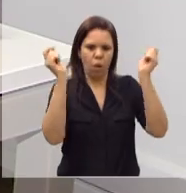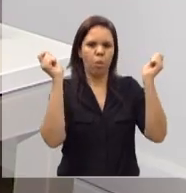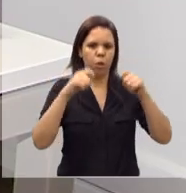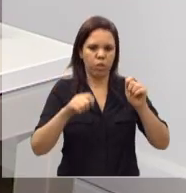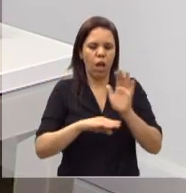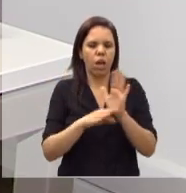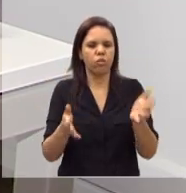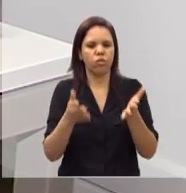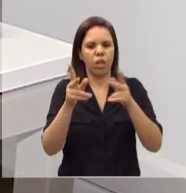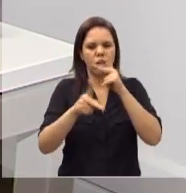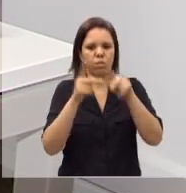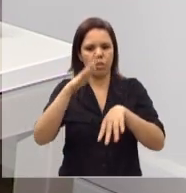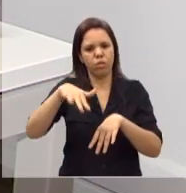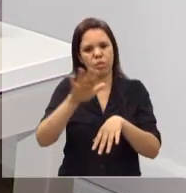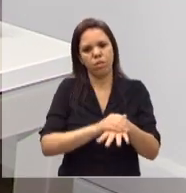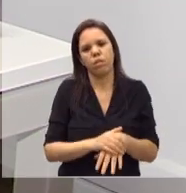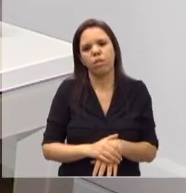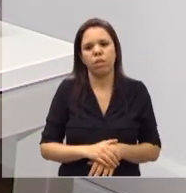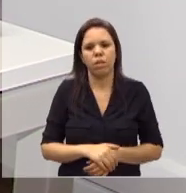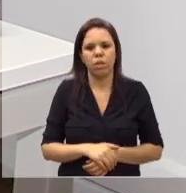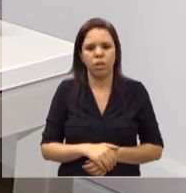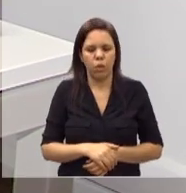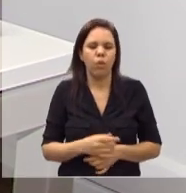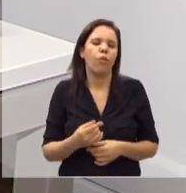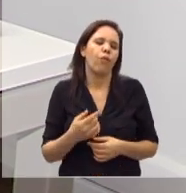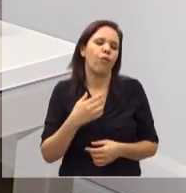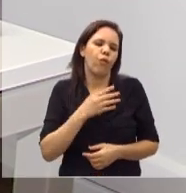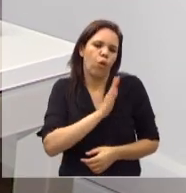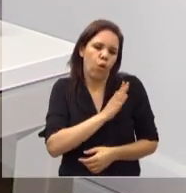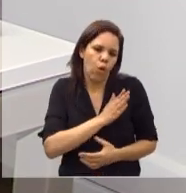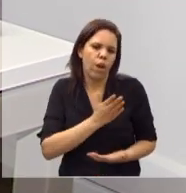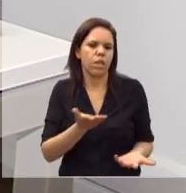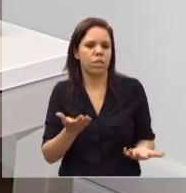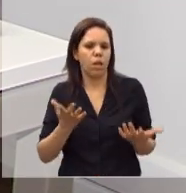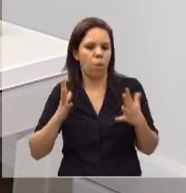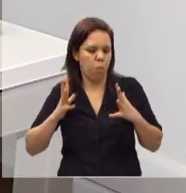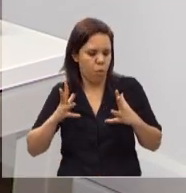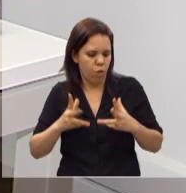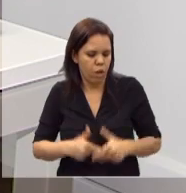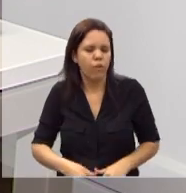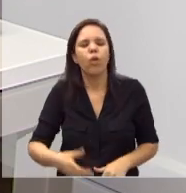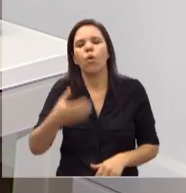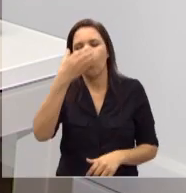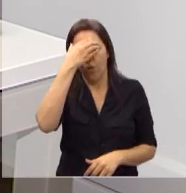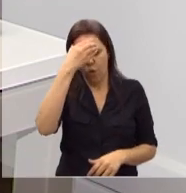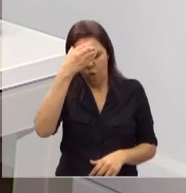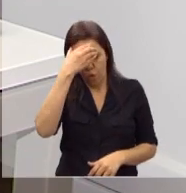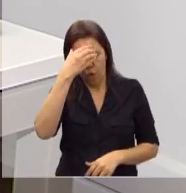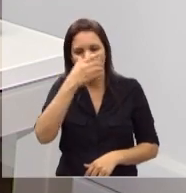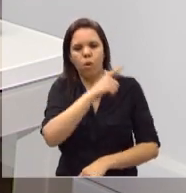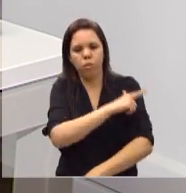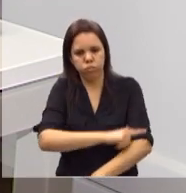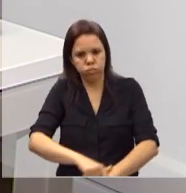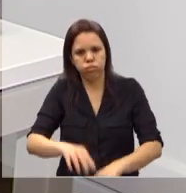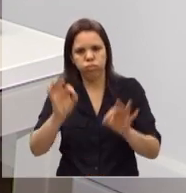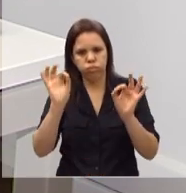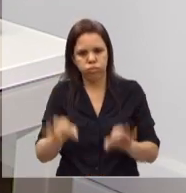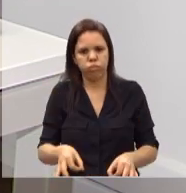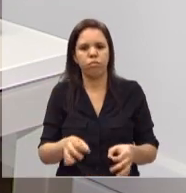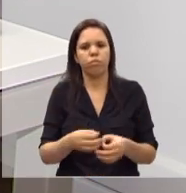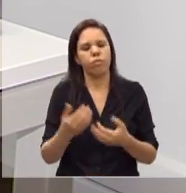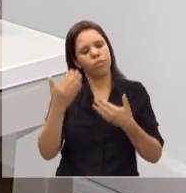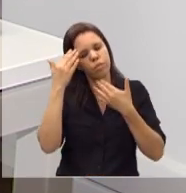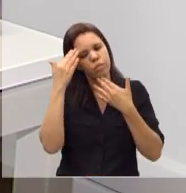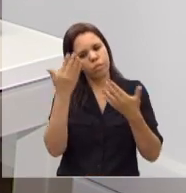poder servir a população. Mas servir com interesse de coração, com caráter, né, com honestidade, é isso que me alegra. Então